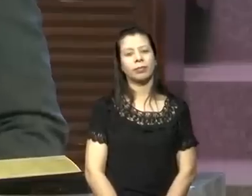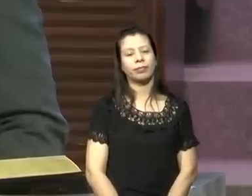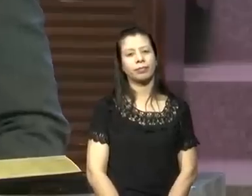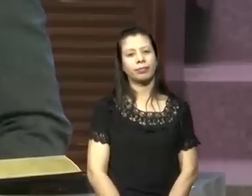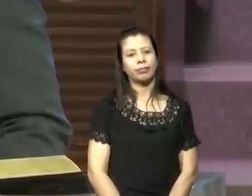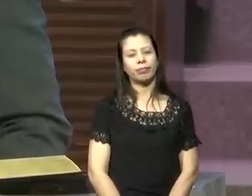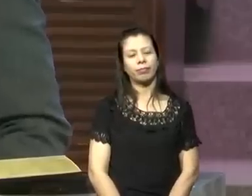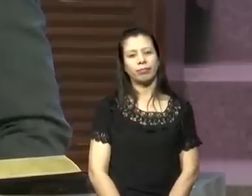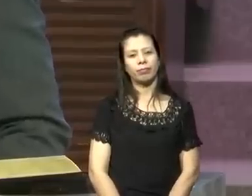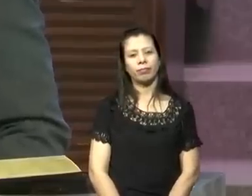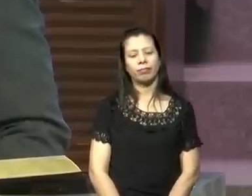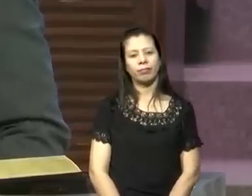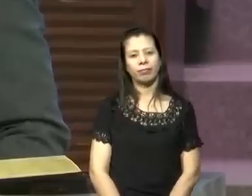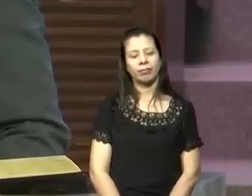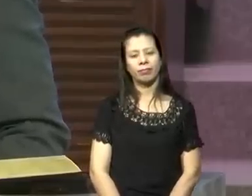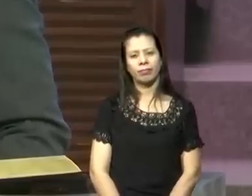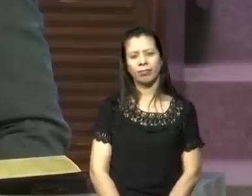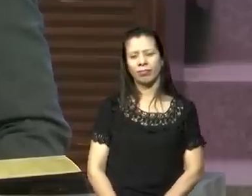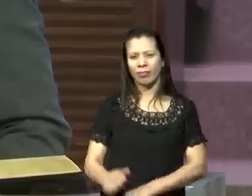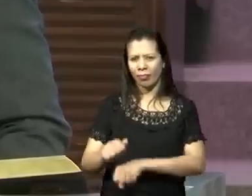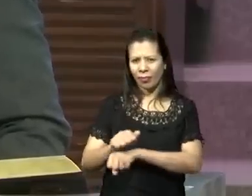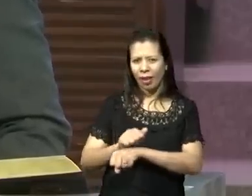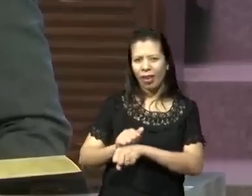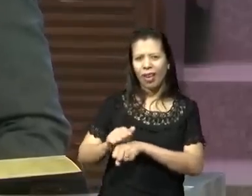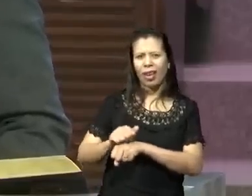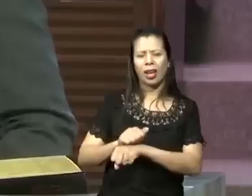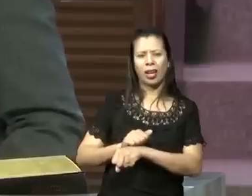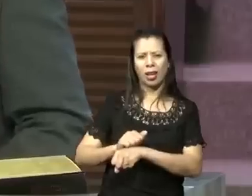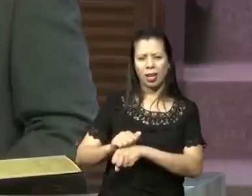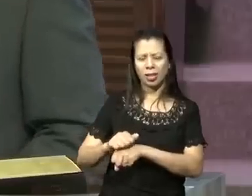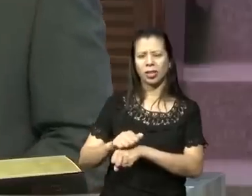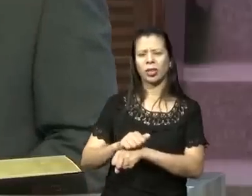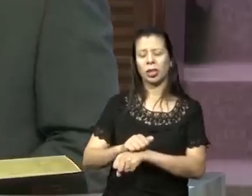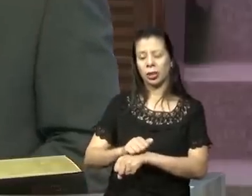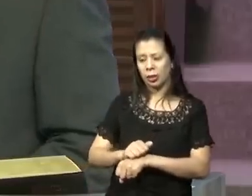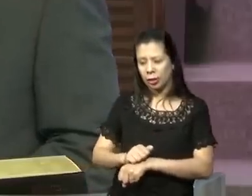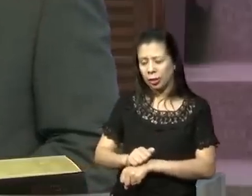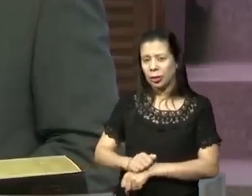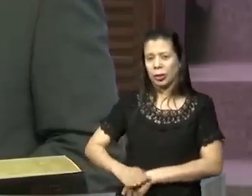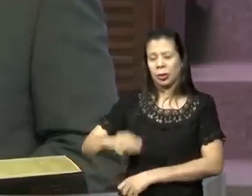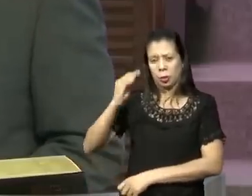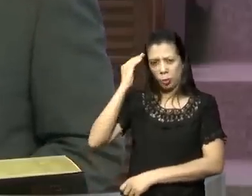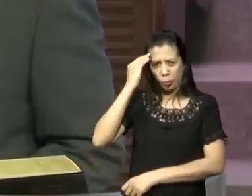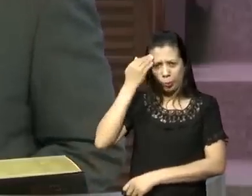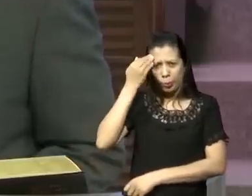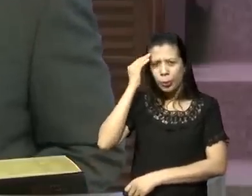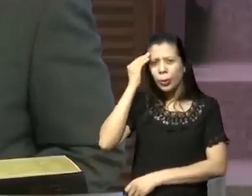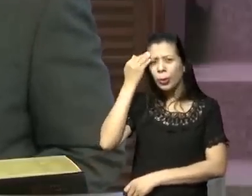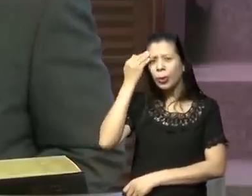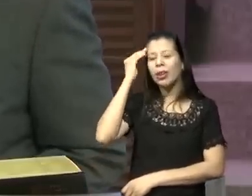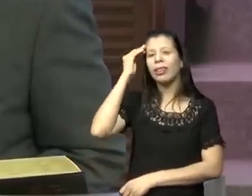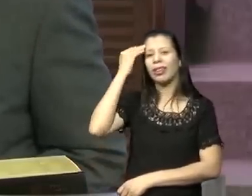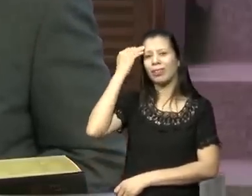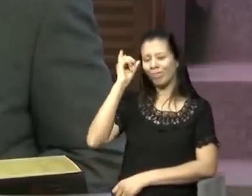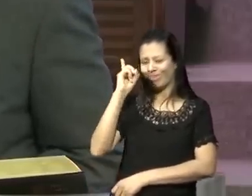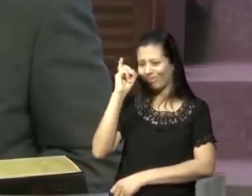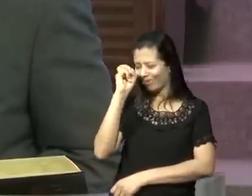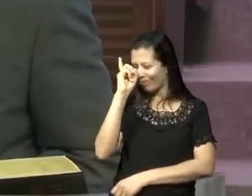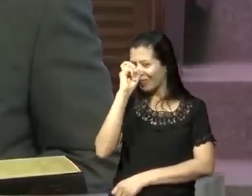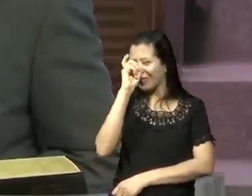ele suportou Essa visão Deus falou você quer você quer ver o Messias